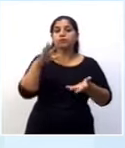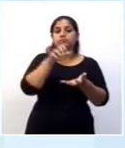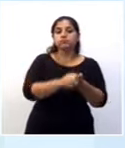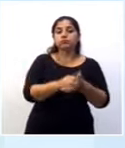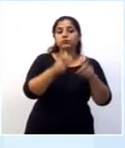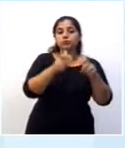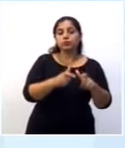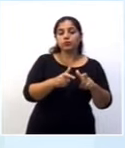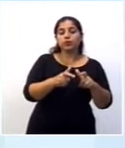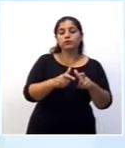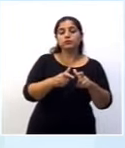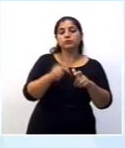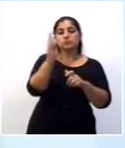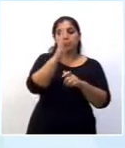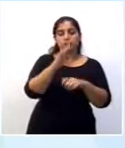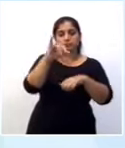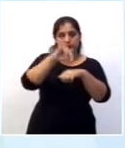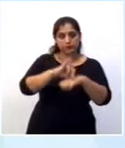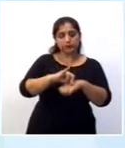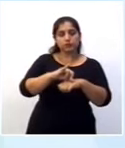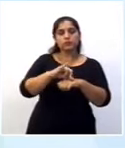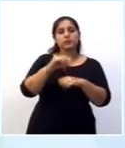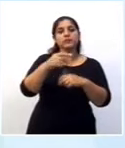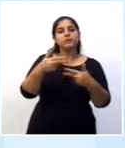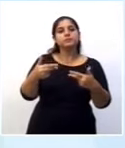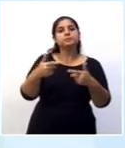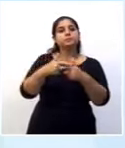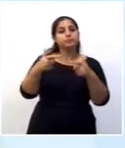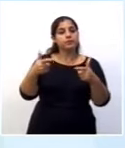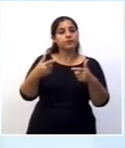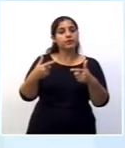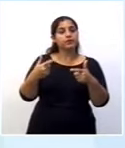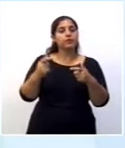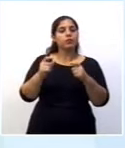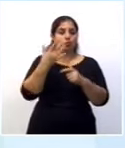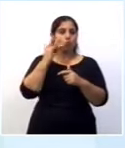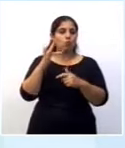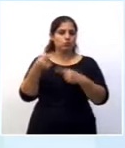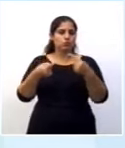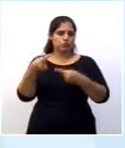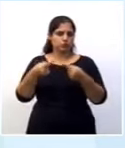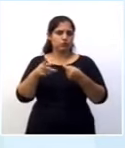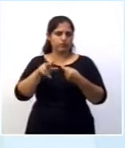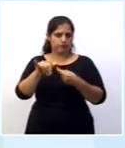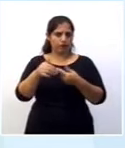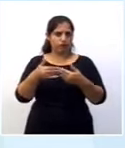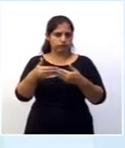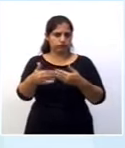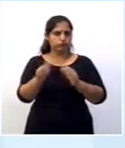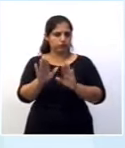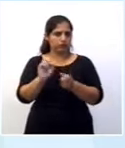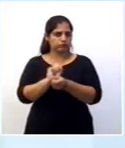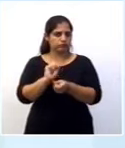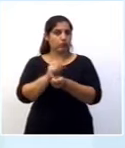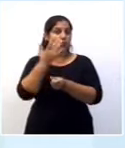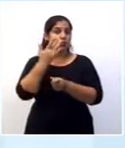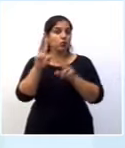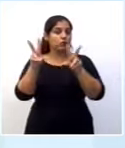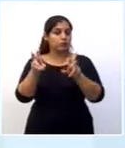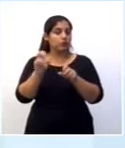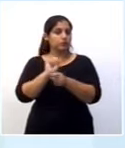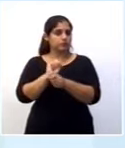região centro-sul, ampliando a rede urbana. A questão do ouro a gente vai discutir um pouquinho mais para frente, então eu vou deixar o ouro